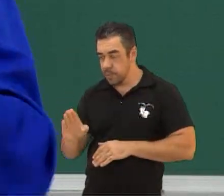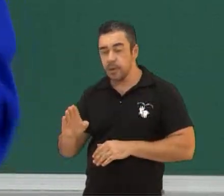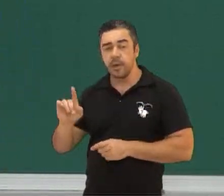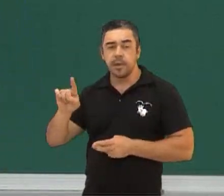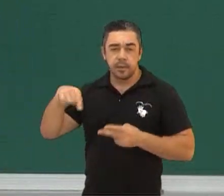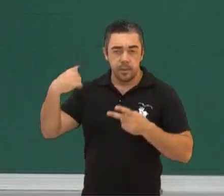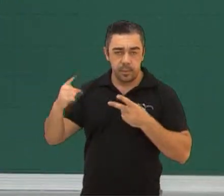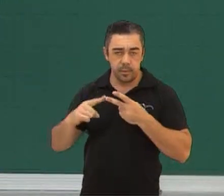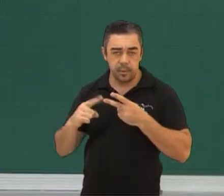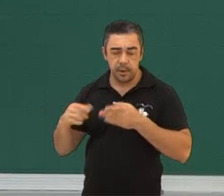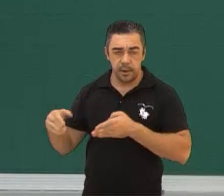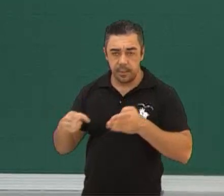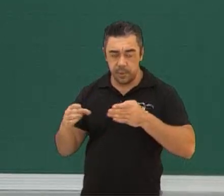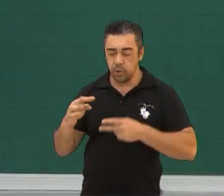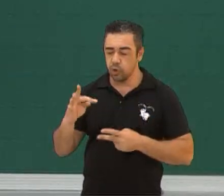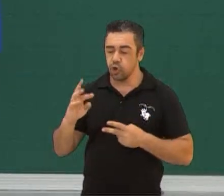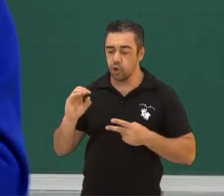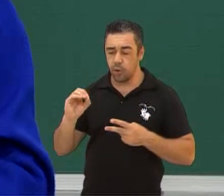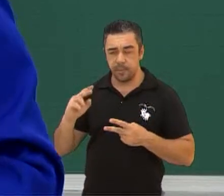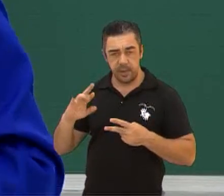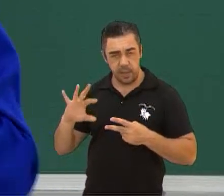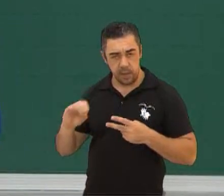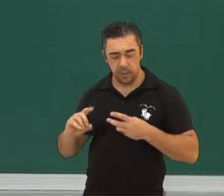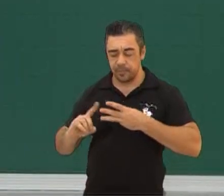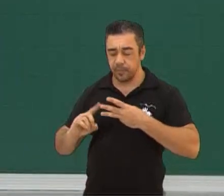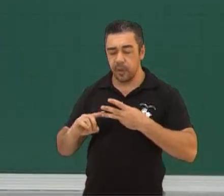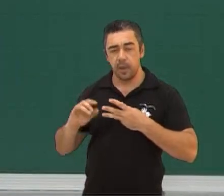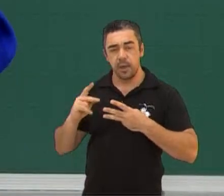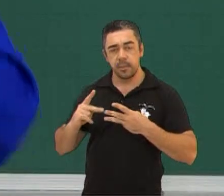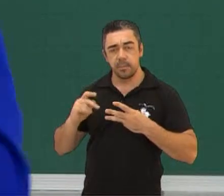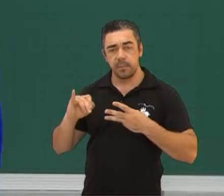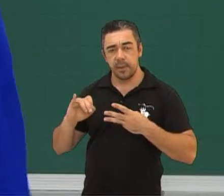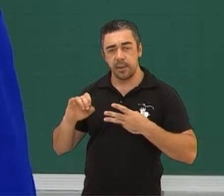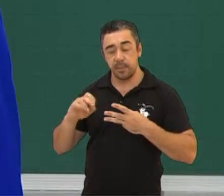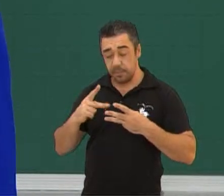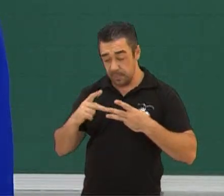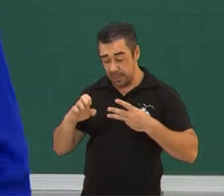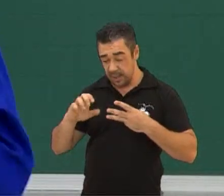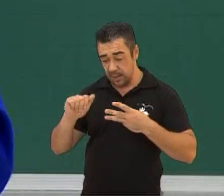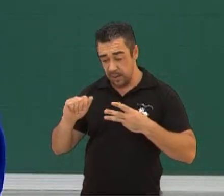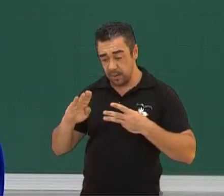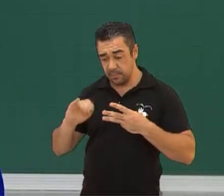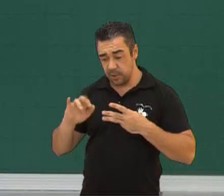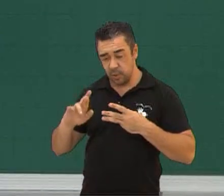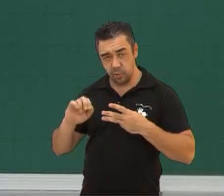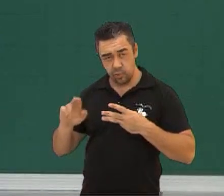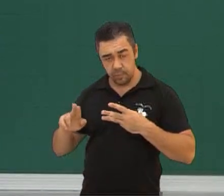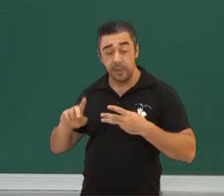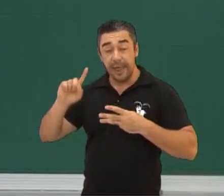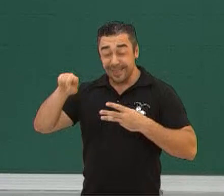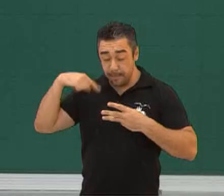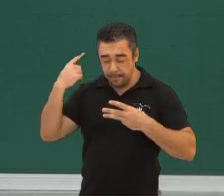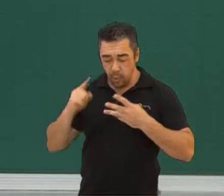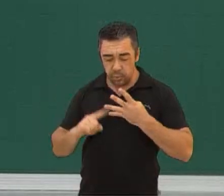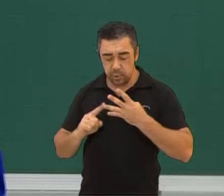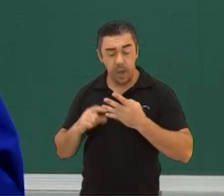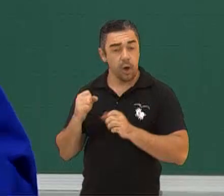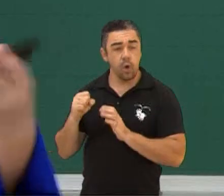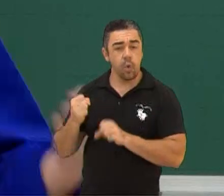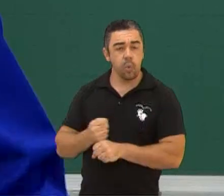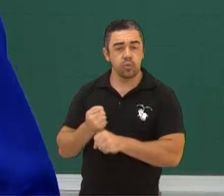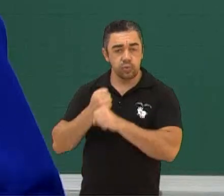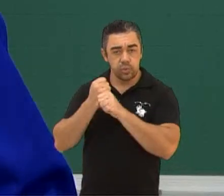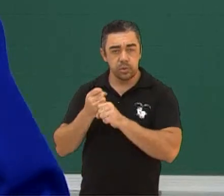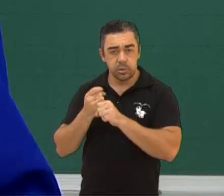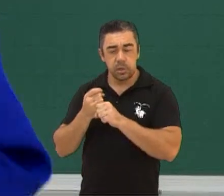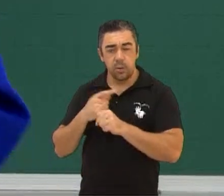tropeiros, caminho do Piabiru. Mas, posteriormente, a construção das ferrovias também ajudou, mas hoje o que a gente